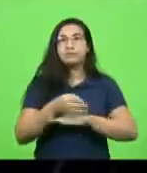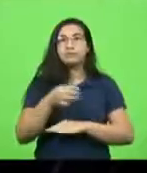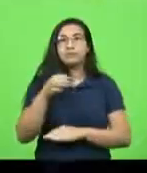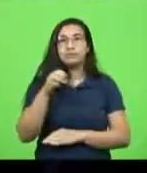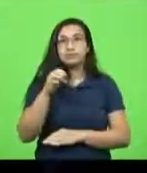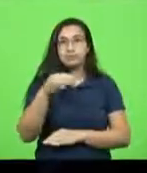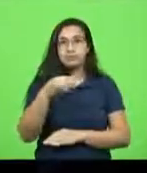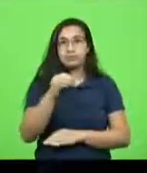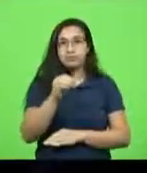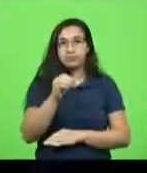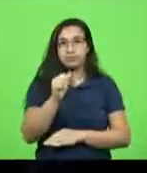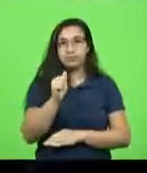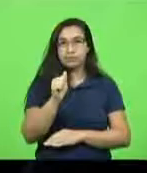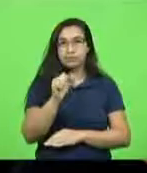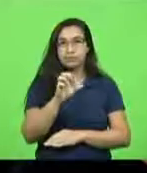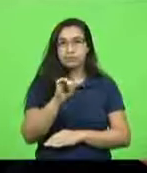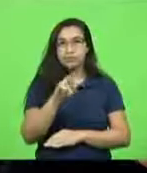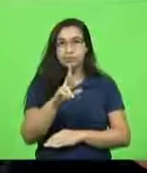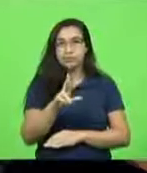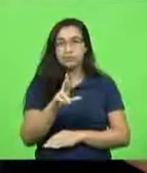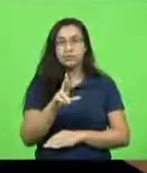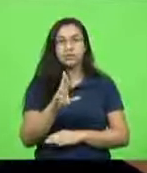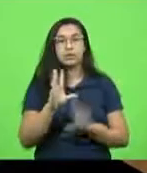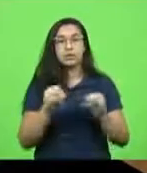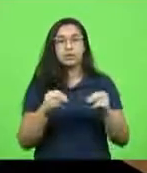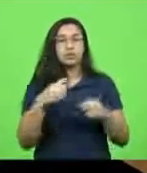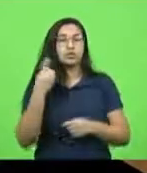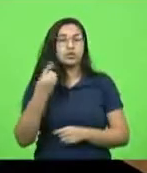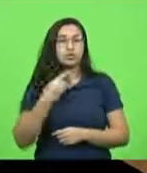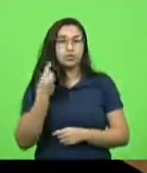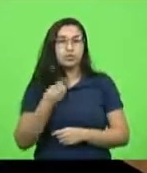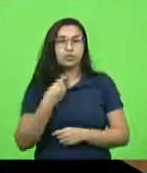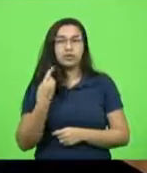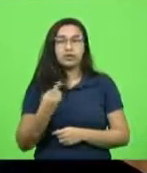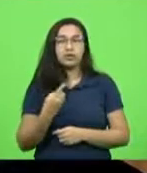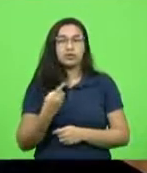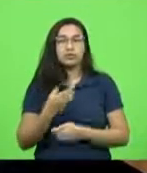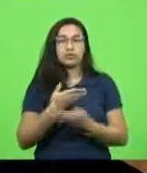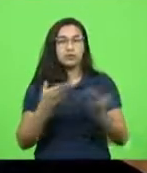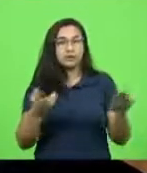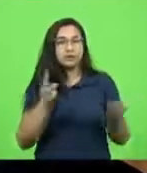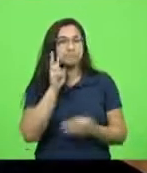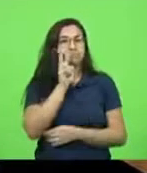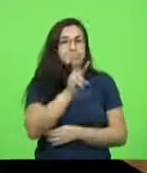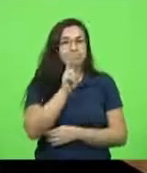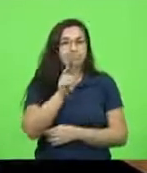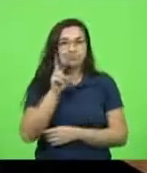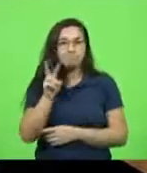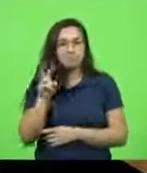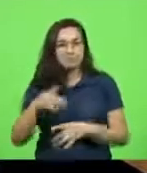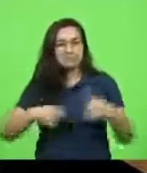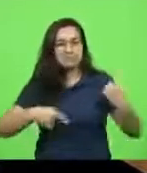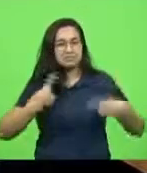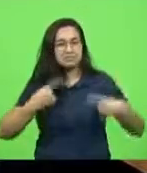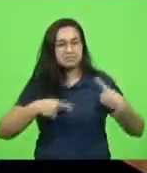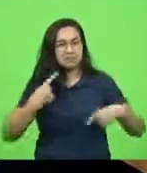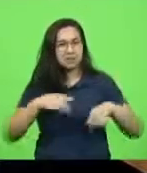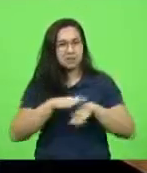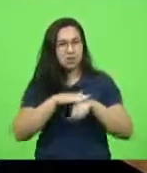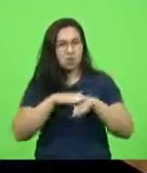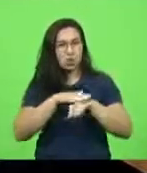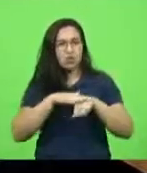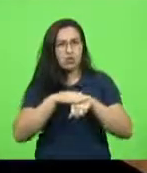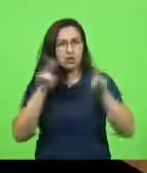quem que era o me congratular e com dores Deputado dessa casa em revê-los participando de debates relevantes